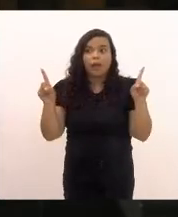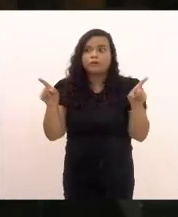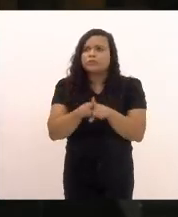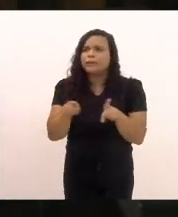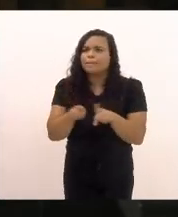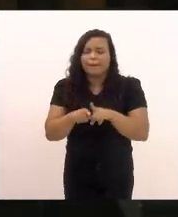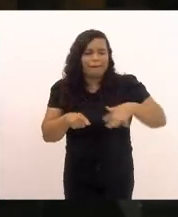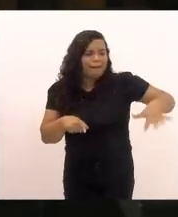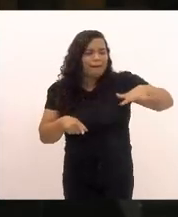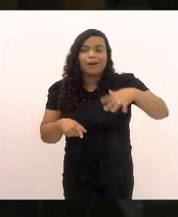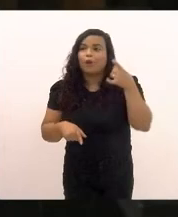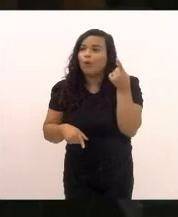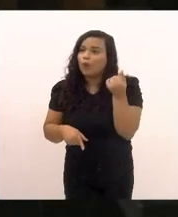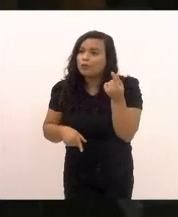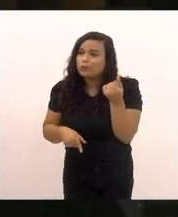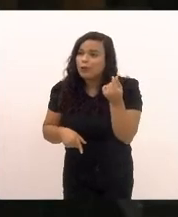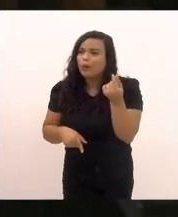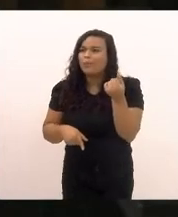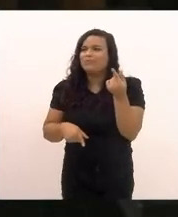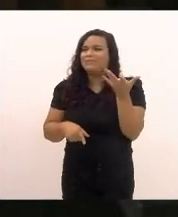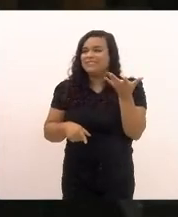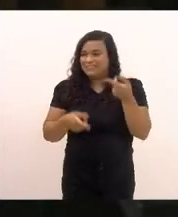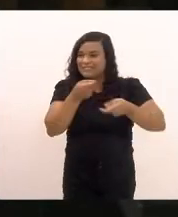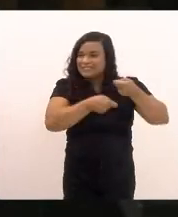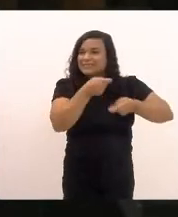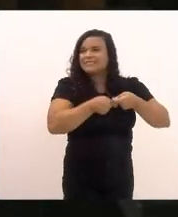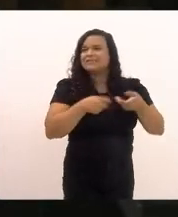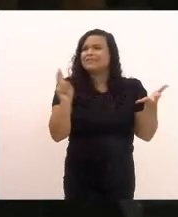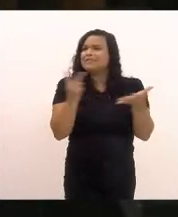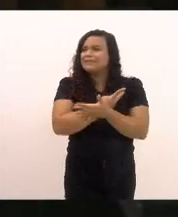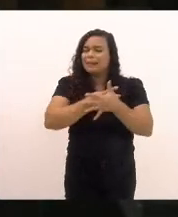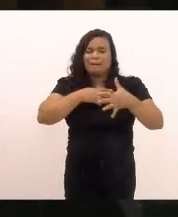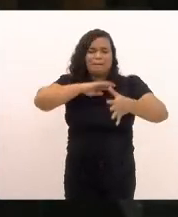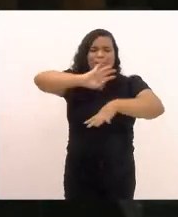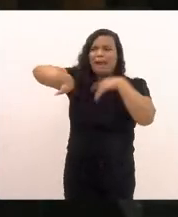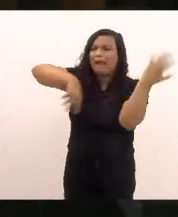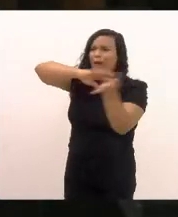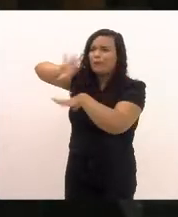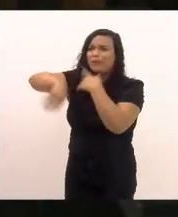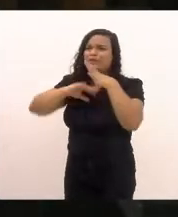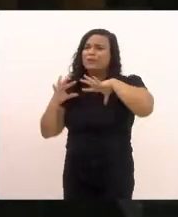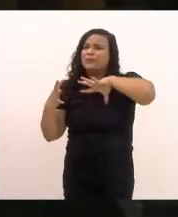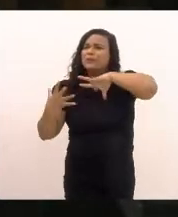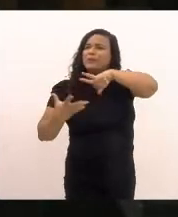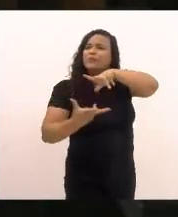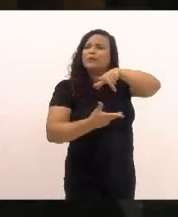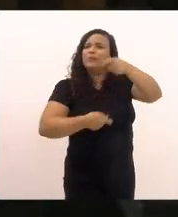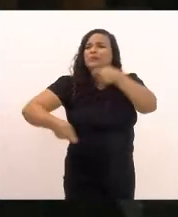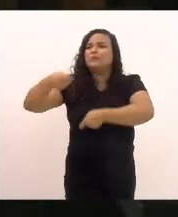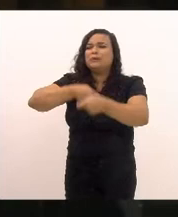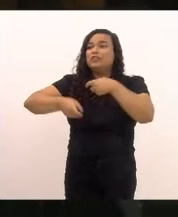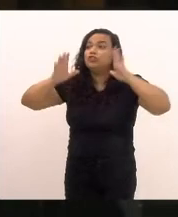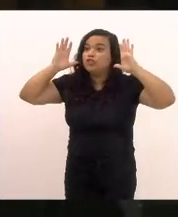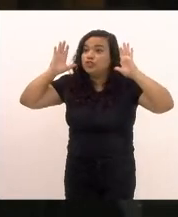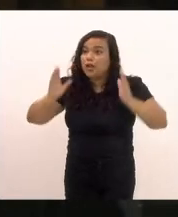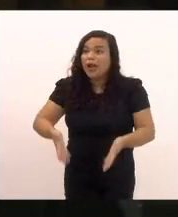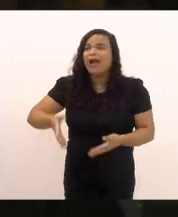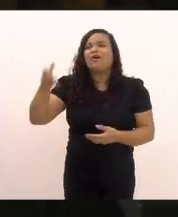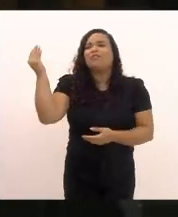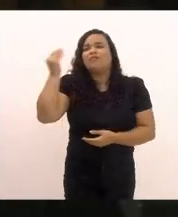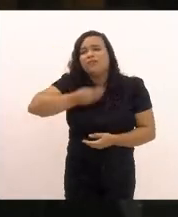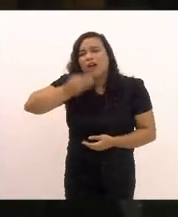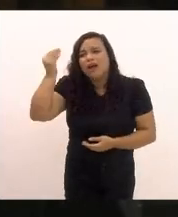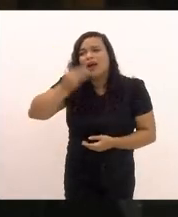econômico, ele desarruma a economia mundial, que já estava